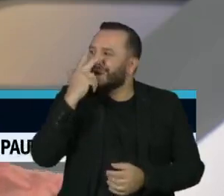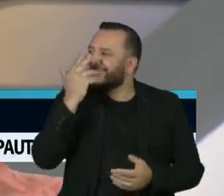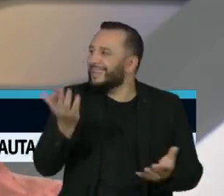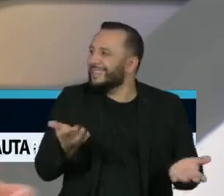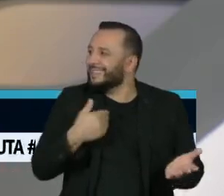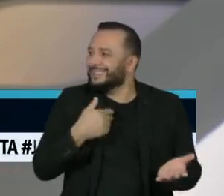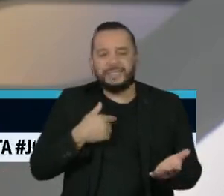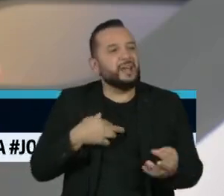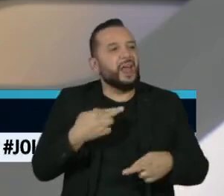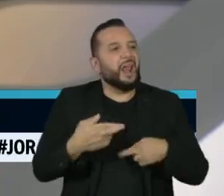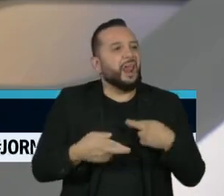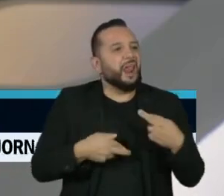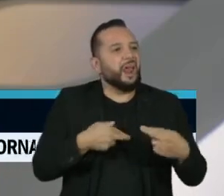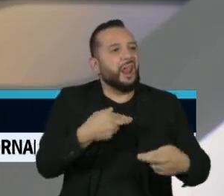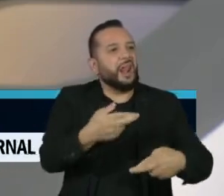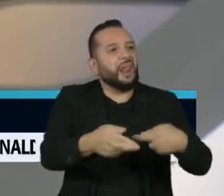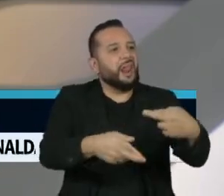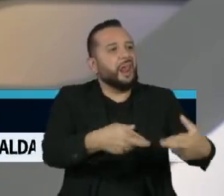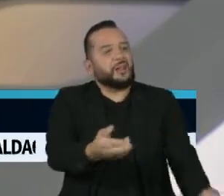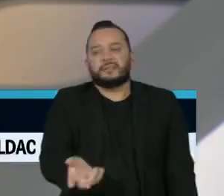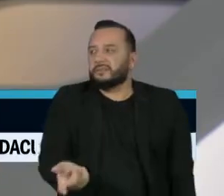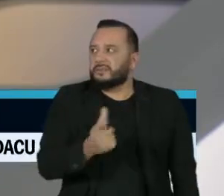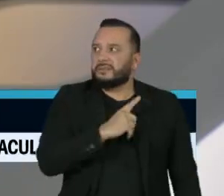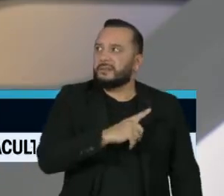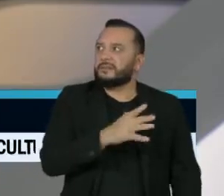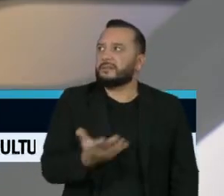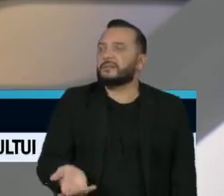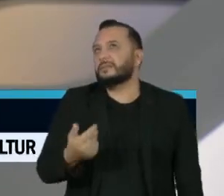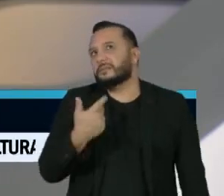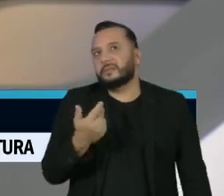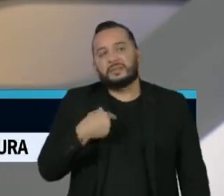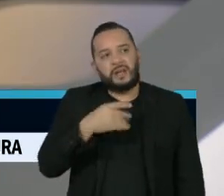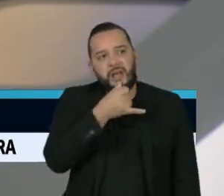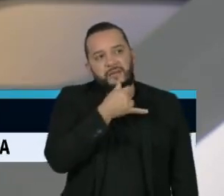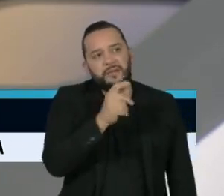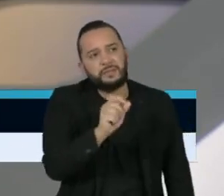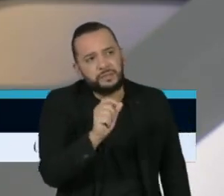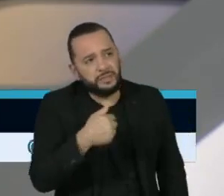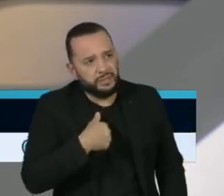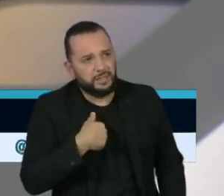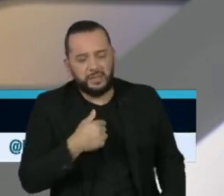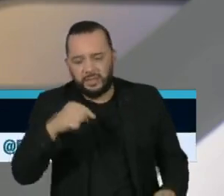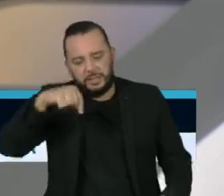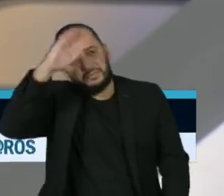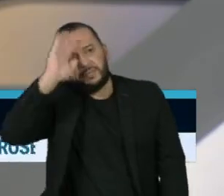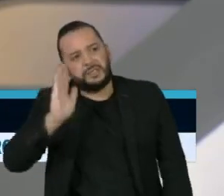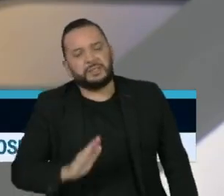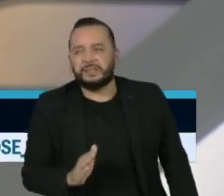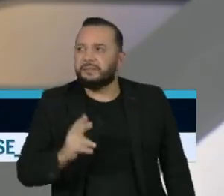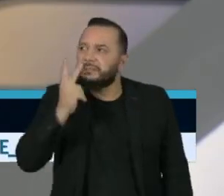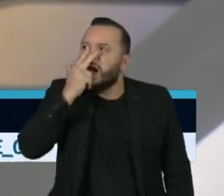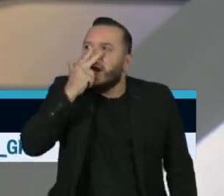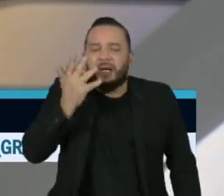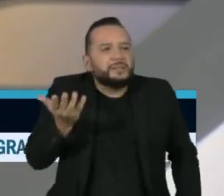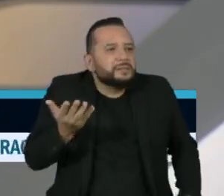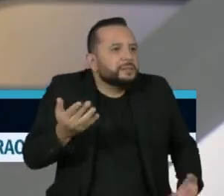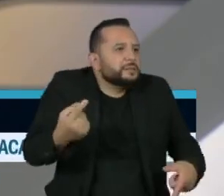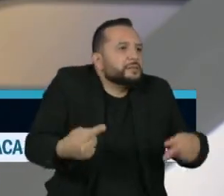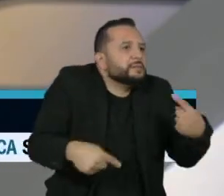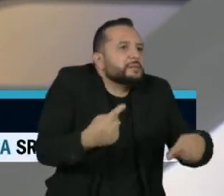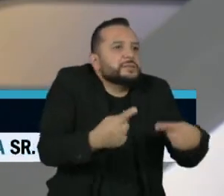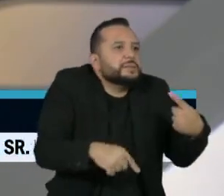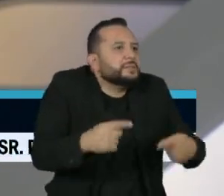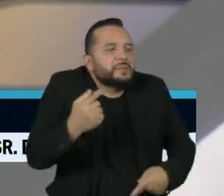mim isso é um puxadinho. Tenta arrumar aqui e ali. E, infelizmente, não tem clima no país de uma discussão